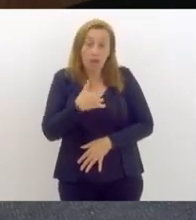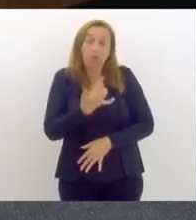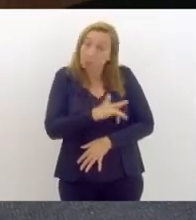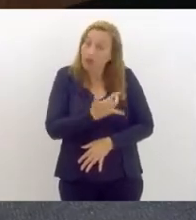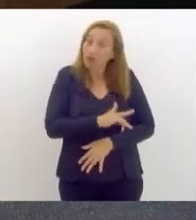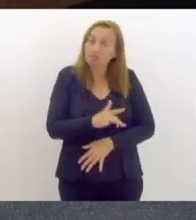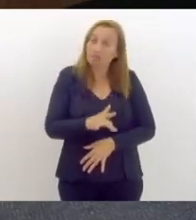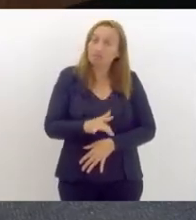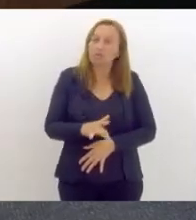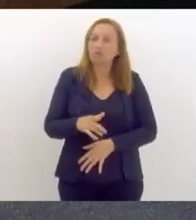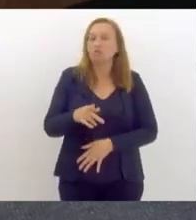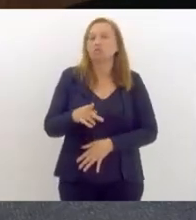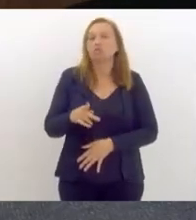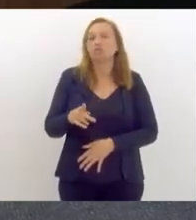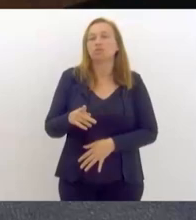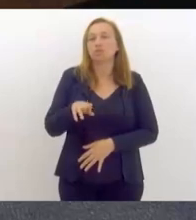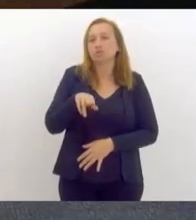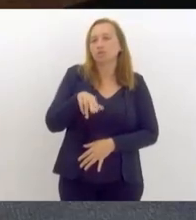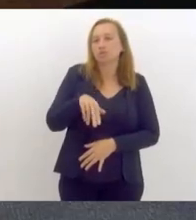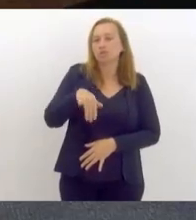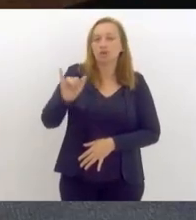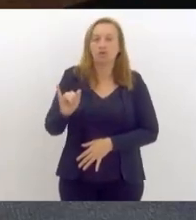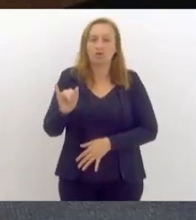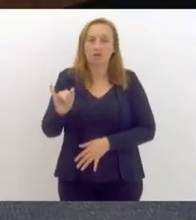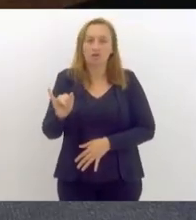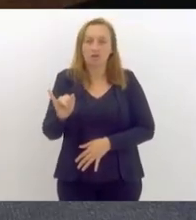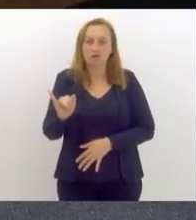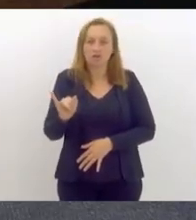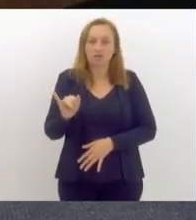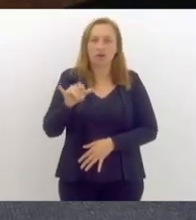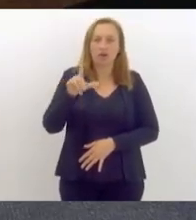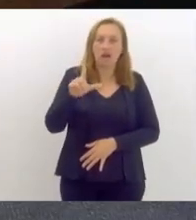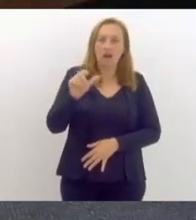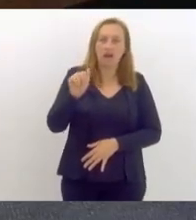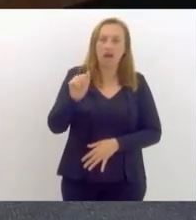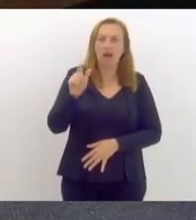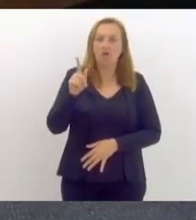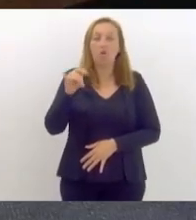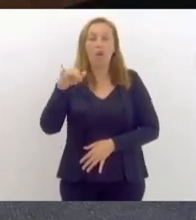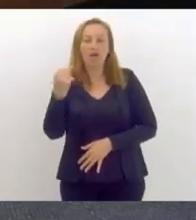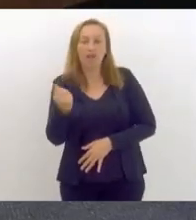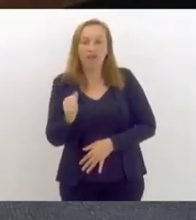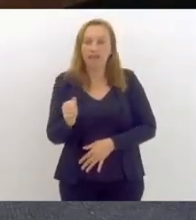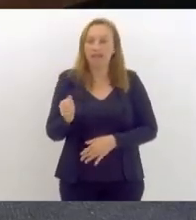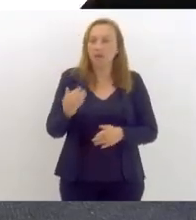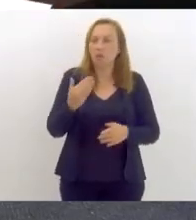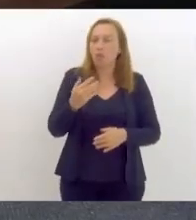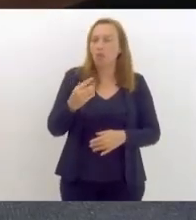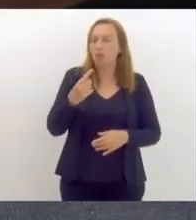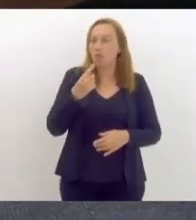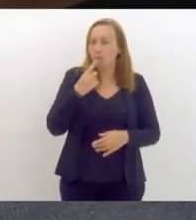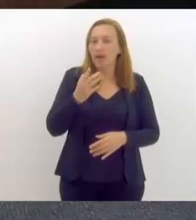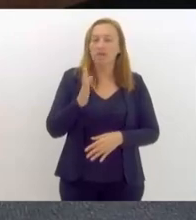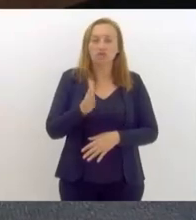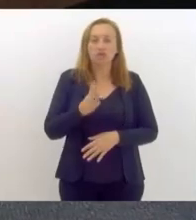de Nova Iguaçu Grão Pará dá um Bosco Lagoinha então ali próximo à estação do Guandu né